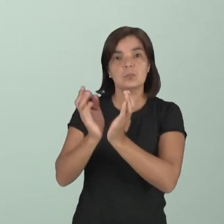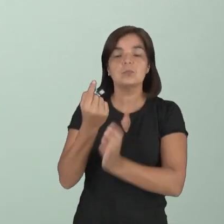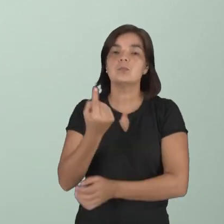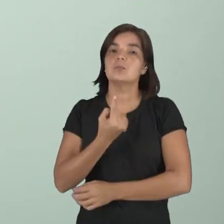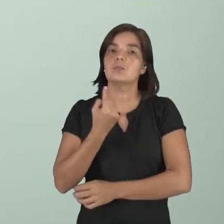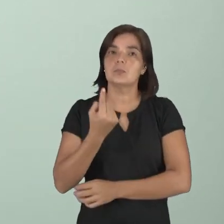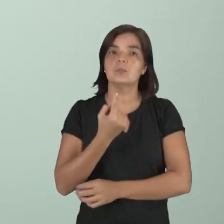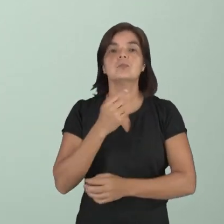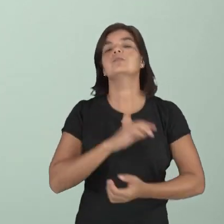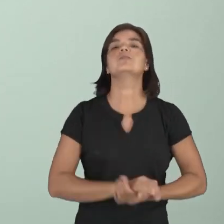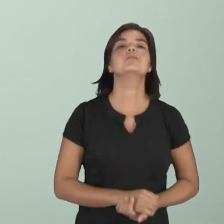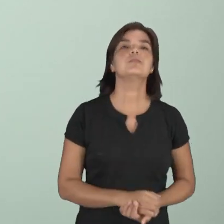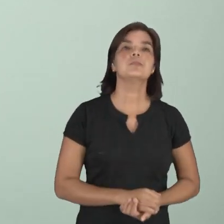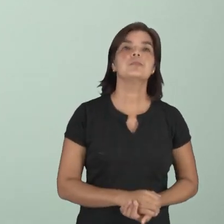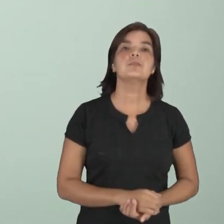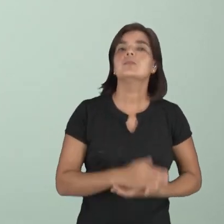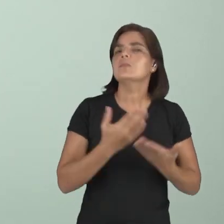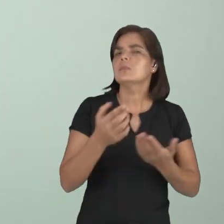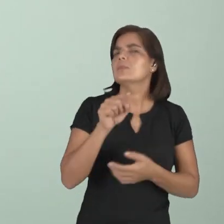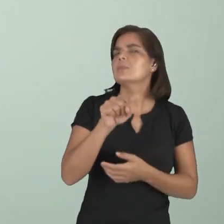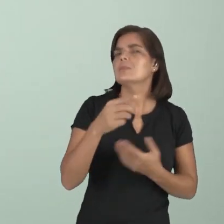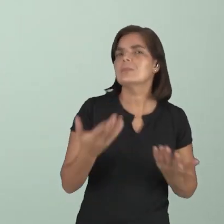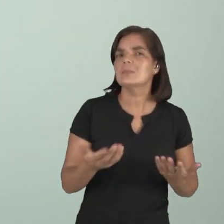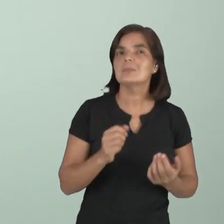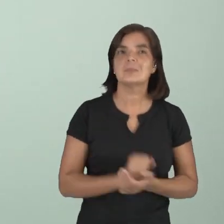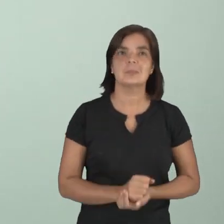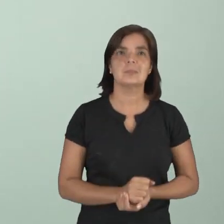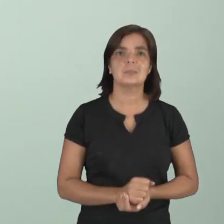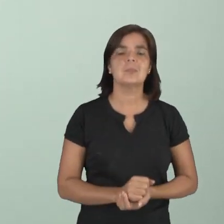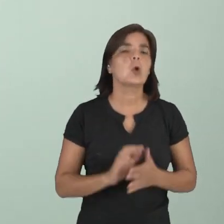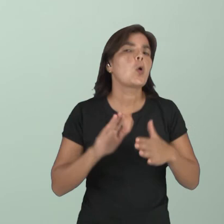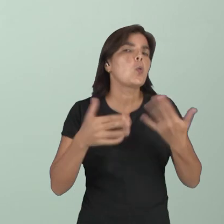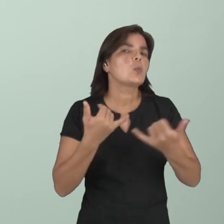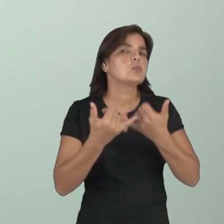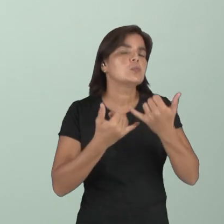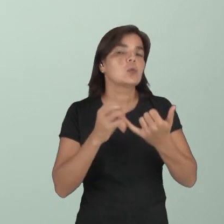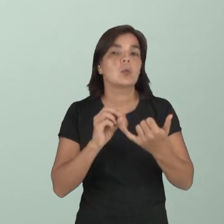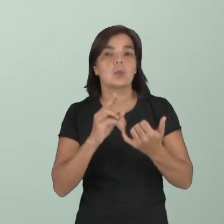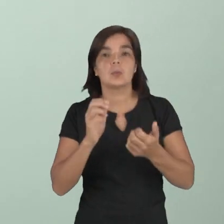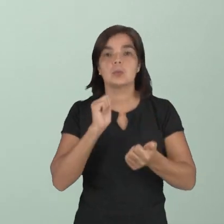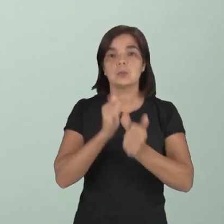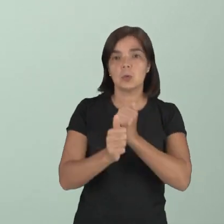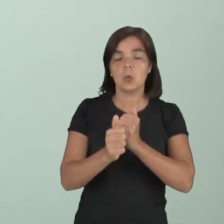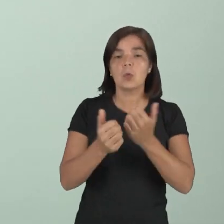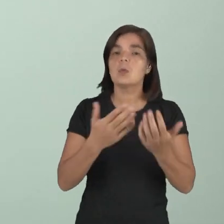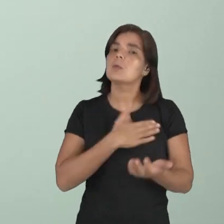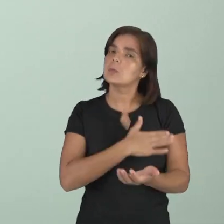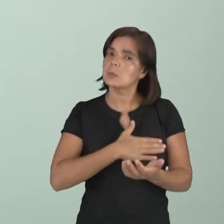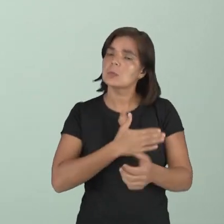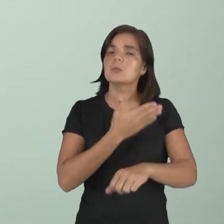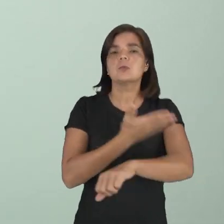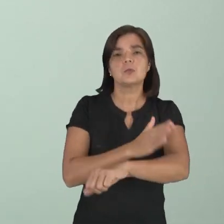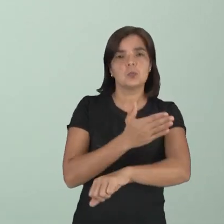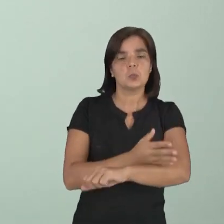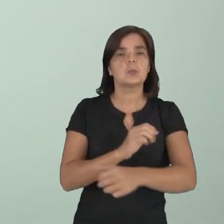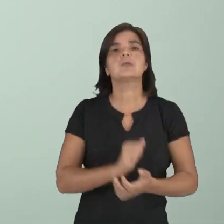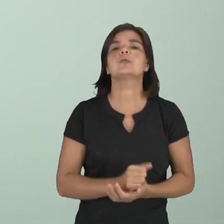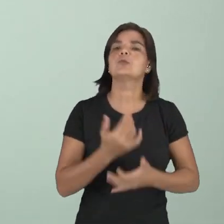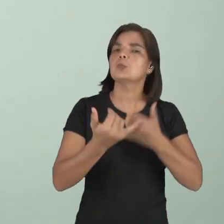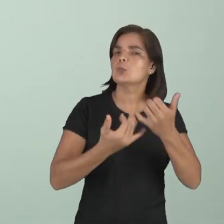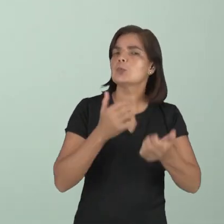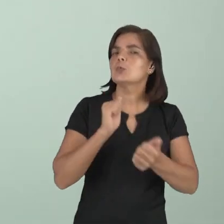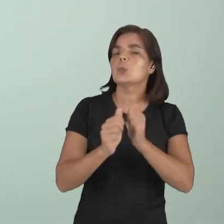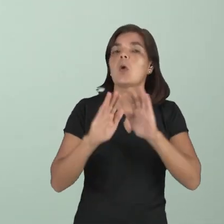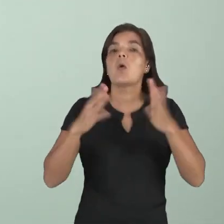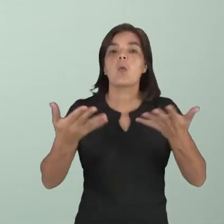e os individuais. E você aí do outro lado, que jogo ou esporte você gosta de praticar? Esse jogo ou esporte